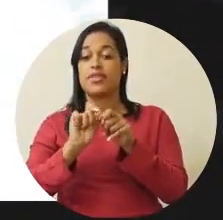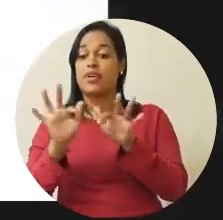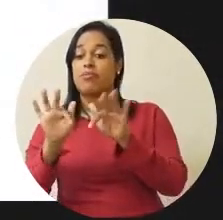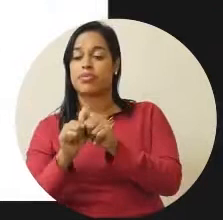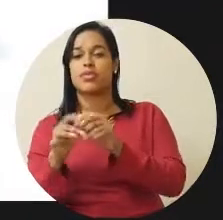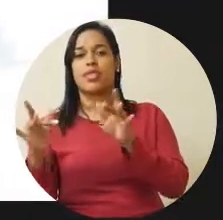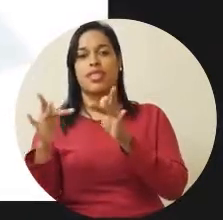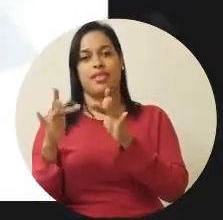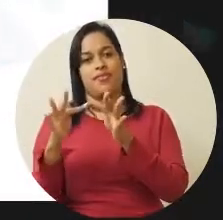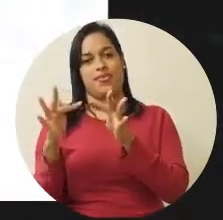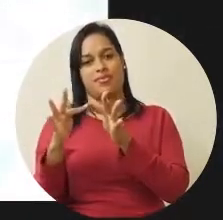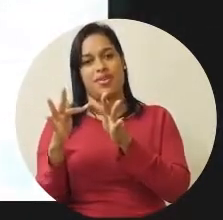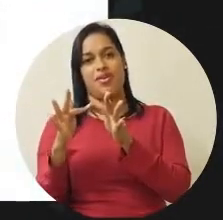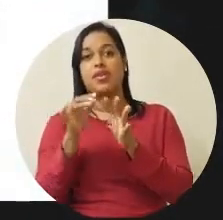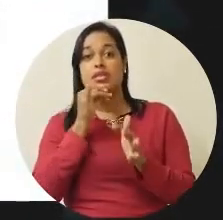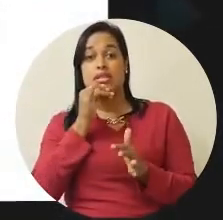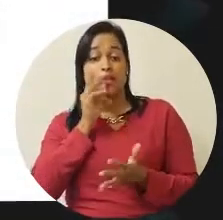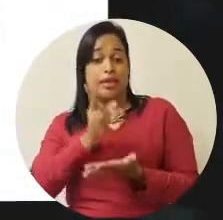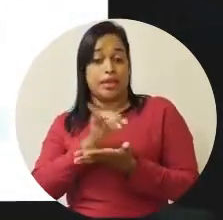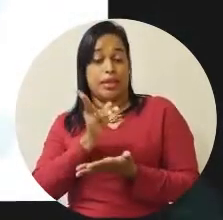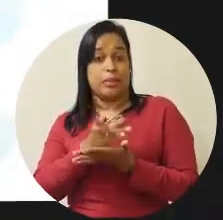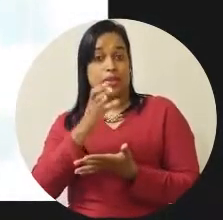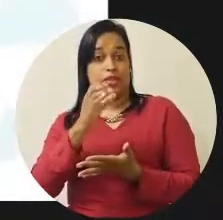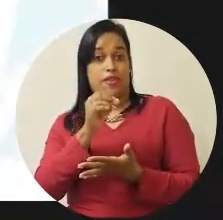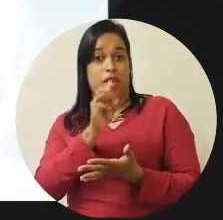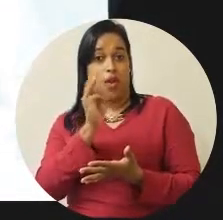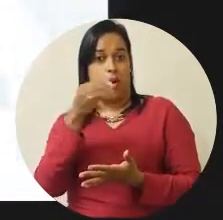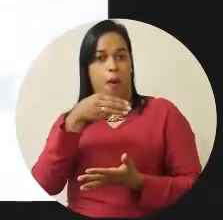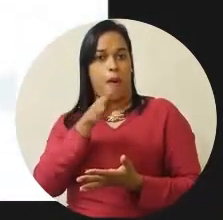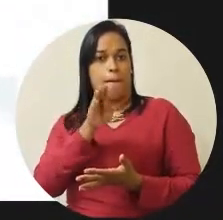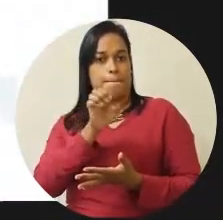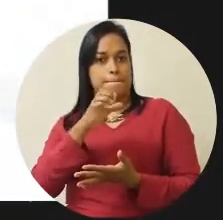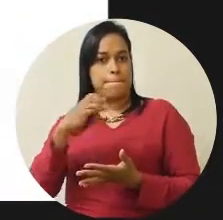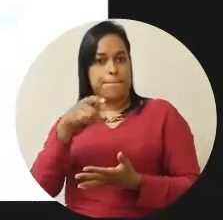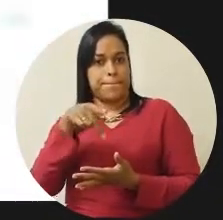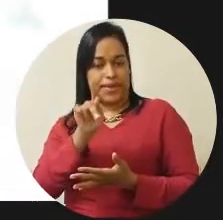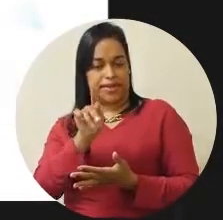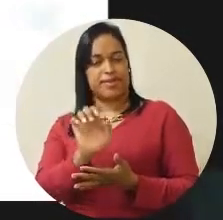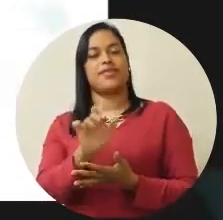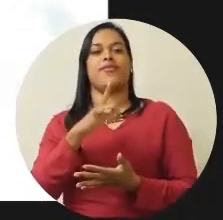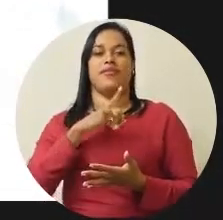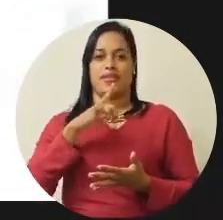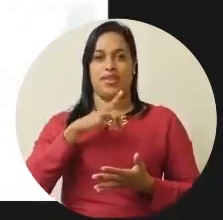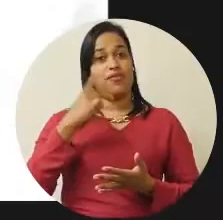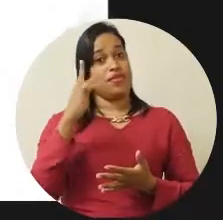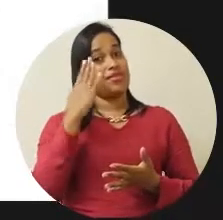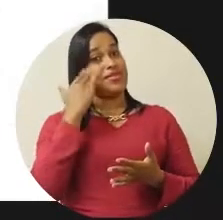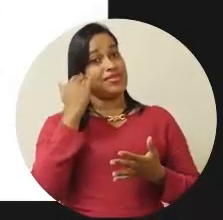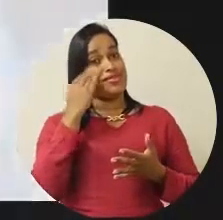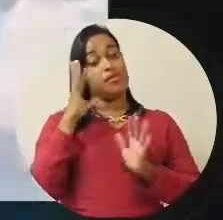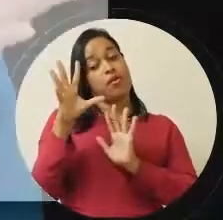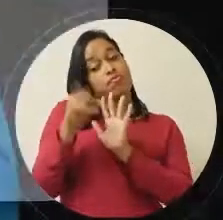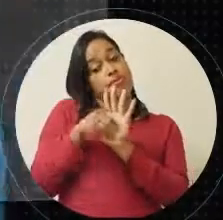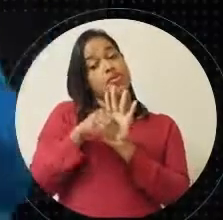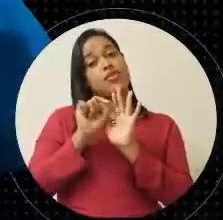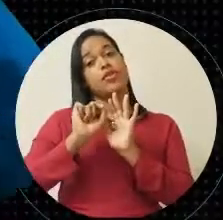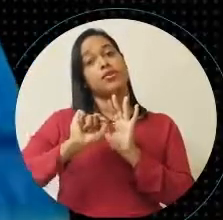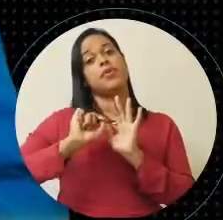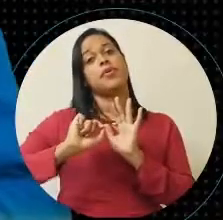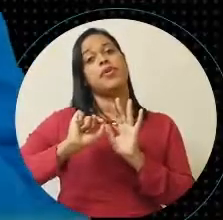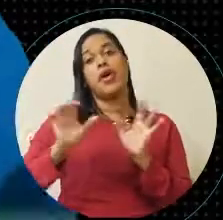terminar. Então toda vez que tiver callback em alguma função, você sabe que ele é uma função que você coloca para